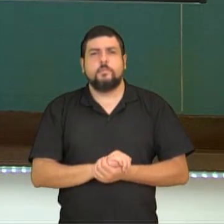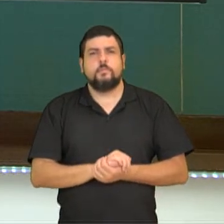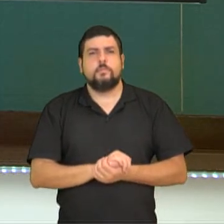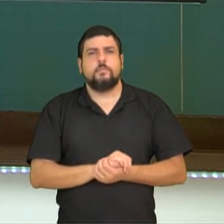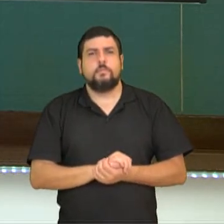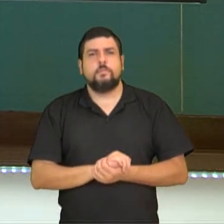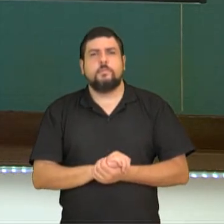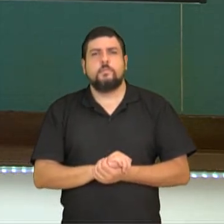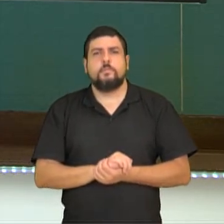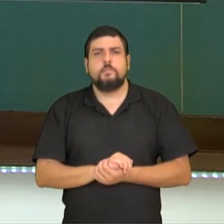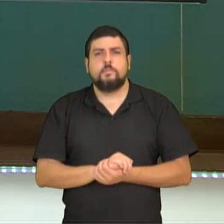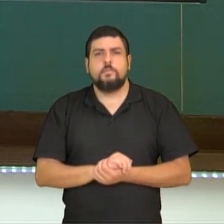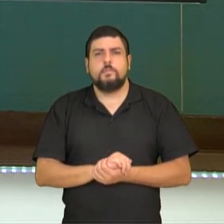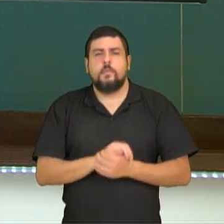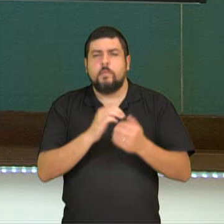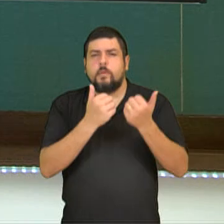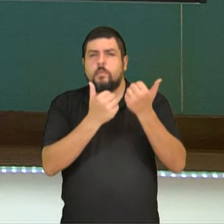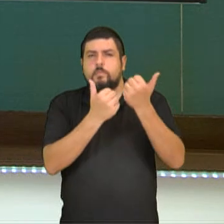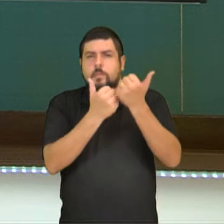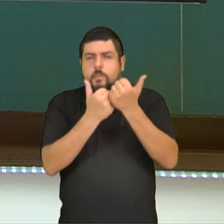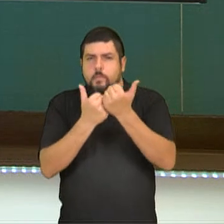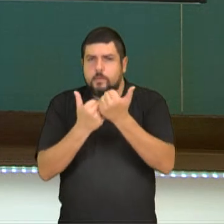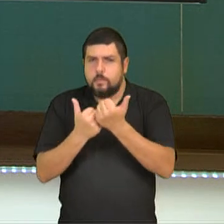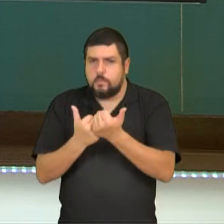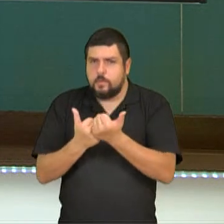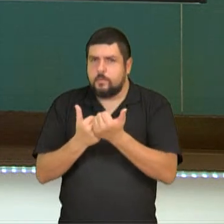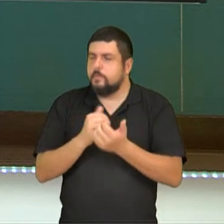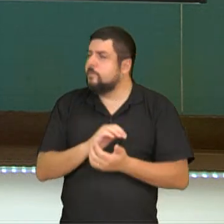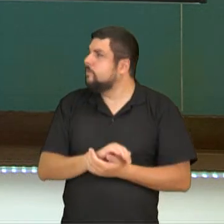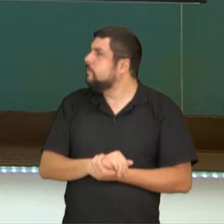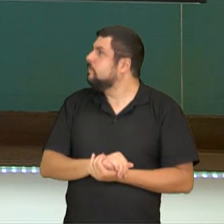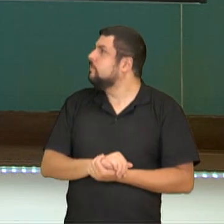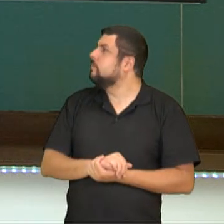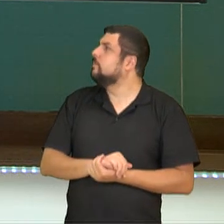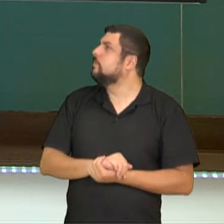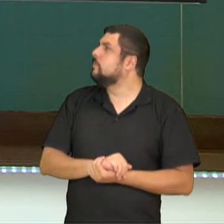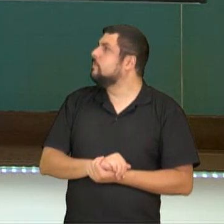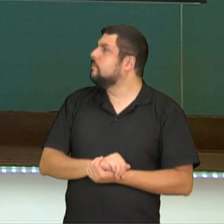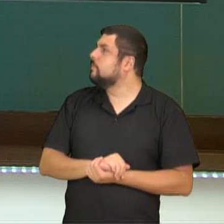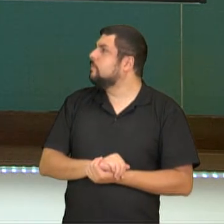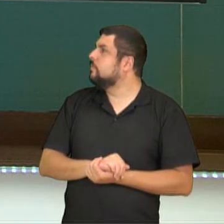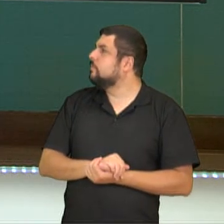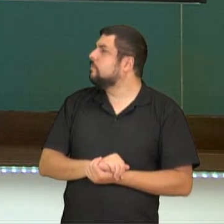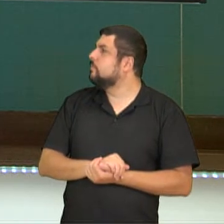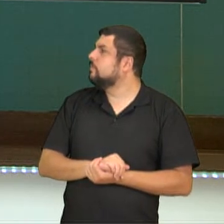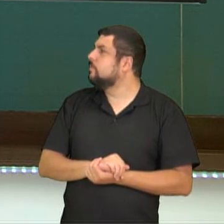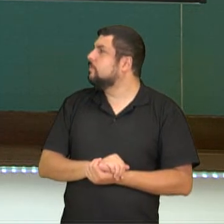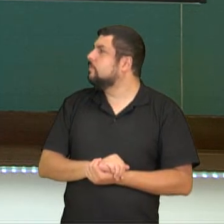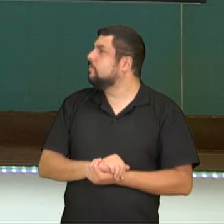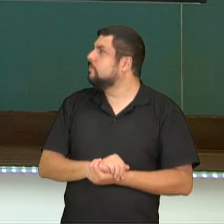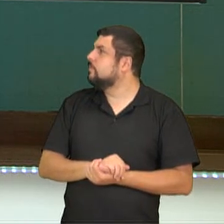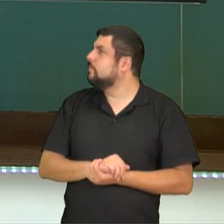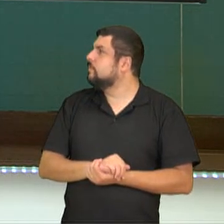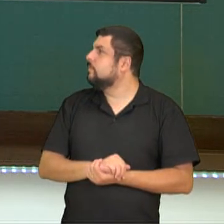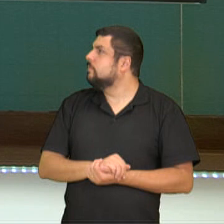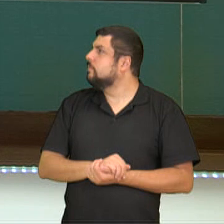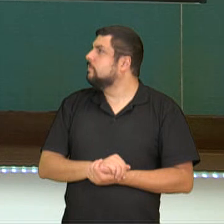4. Aplicando lá na fórmula do delta, nós temos menos 4² menos 4 vezes 1 vezes